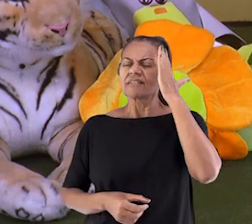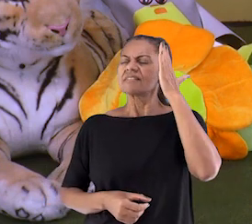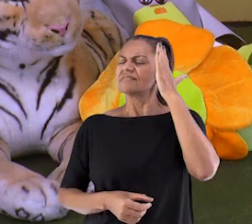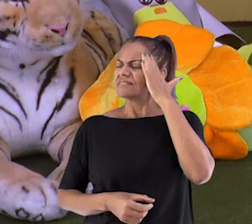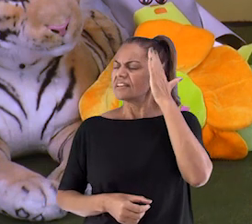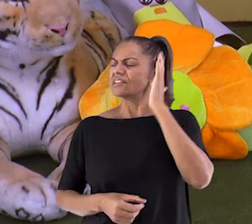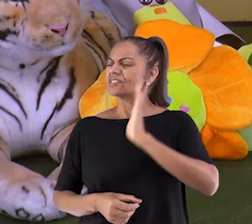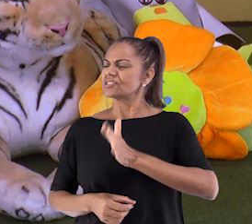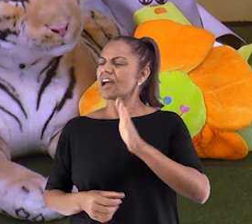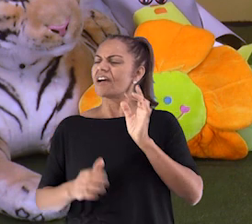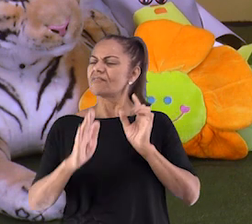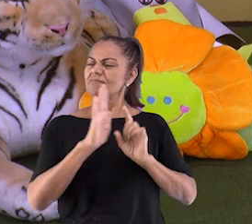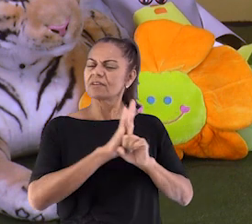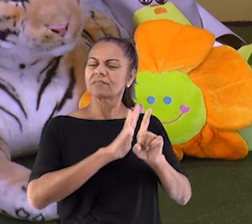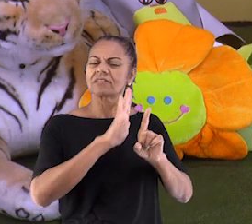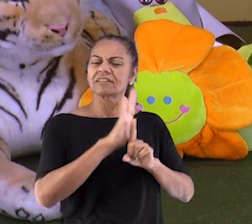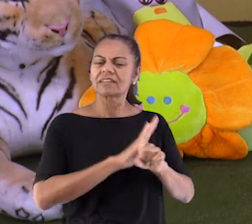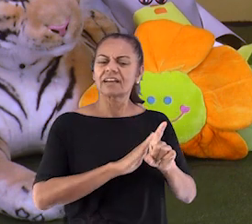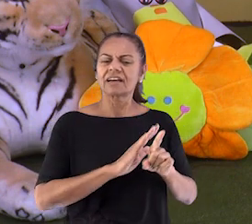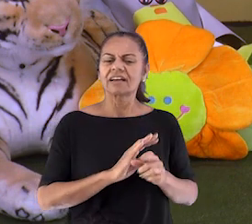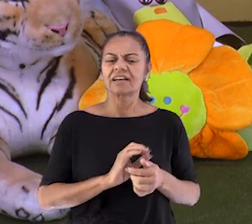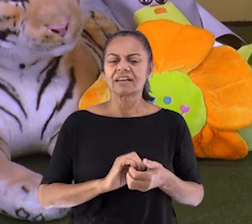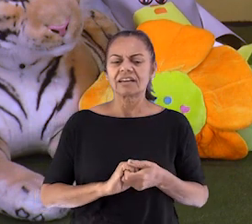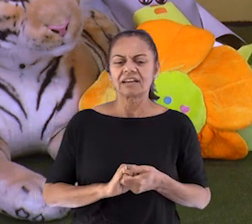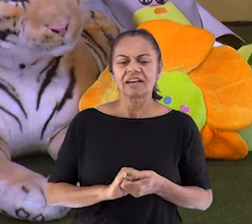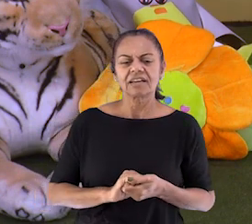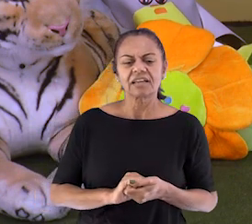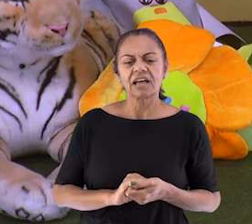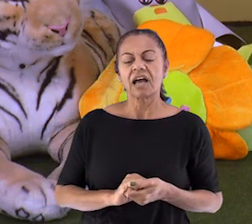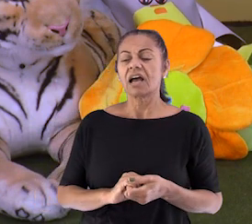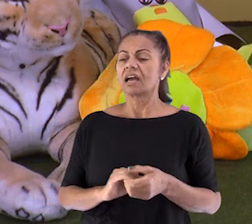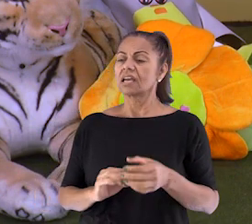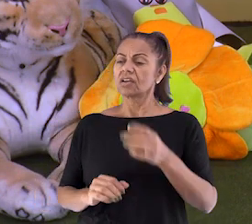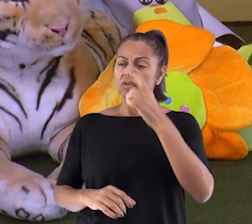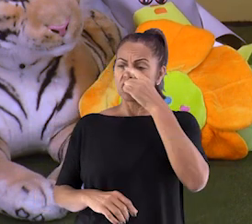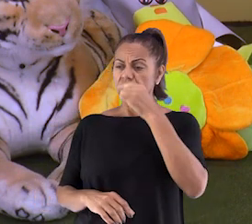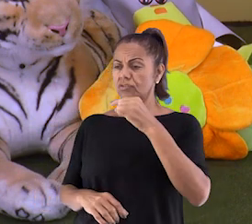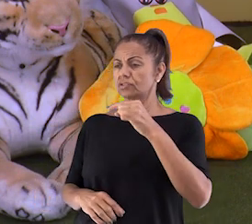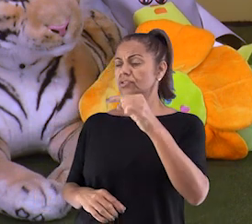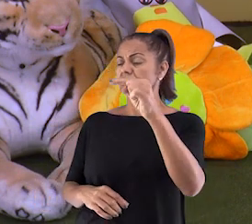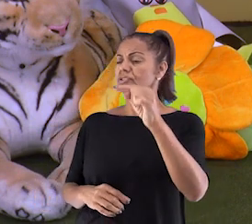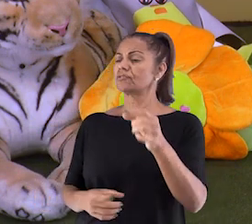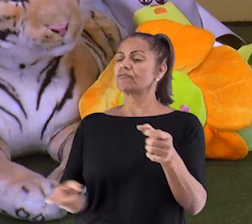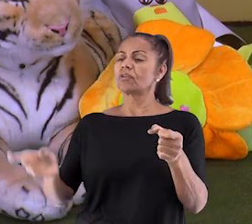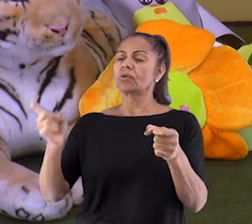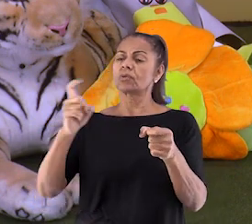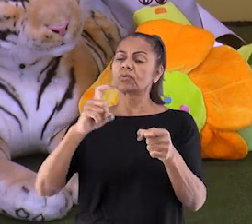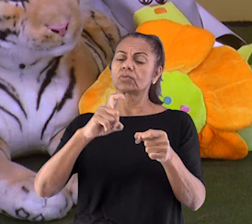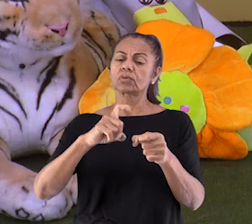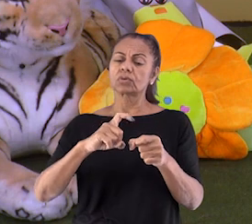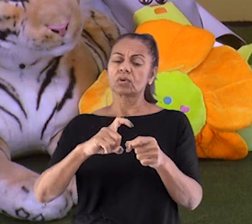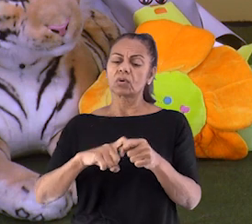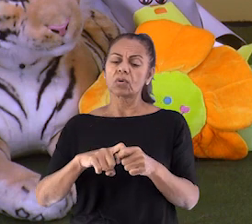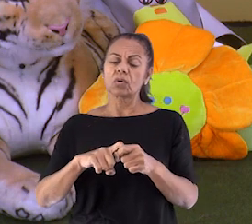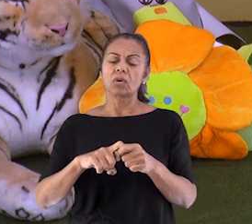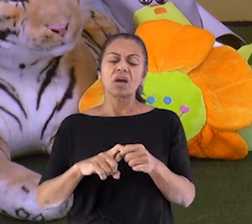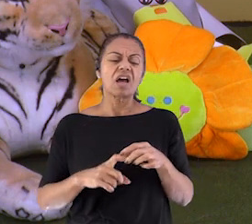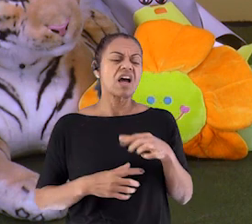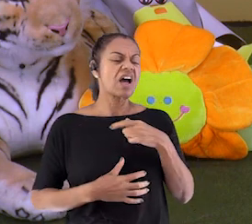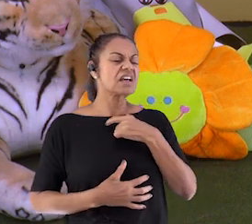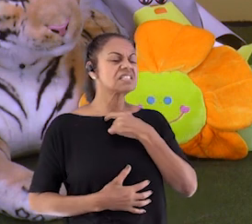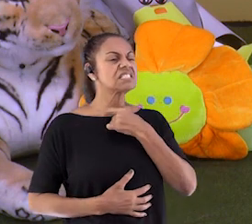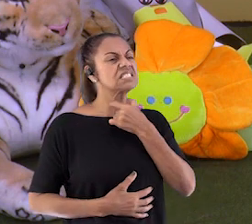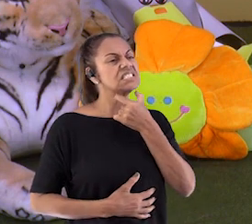vou perguntar. E o elefantinho fez o seu caminho de volta. Passou pela zebra, que estava